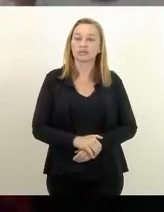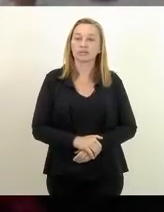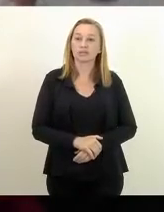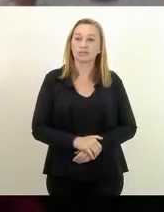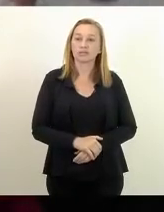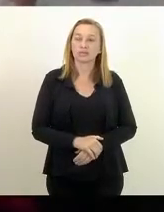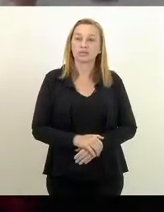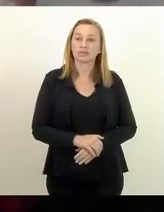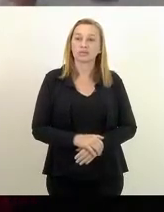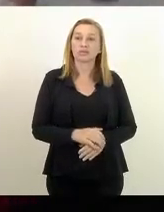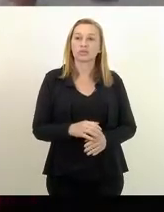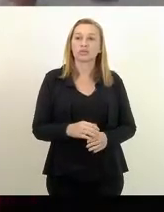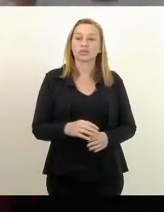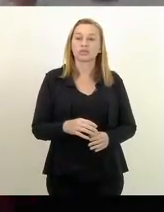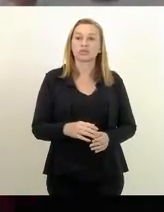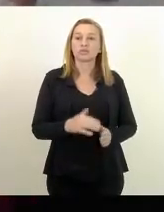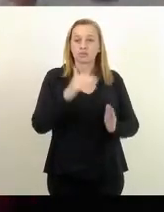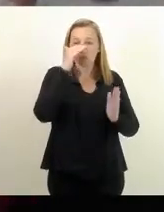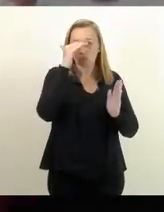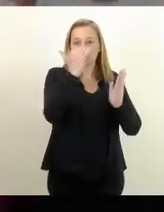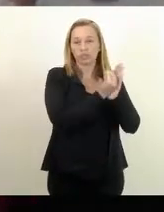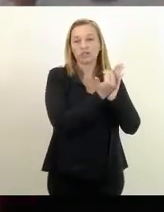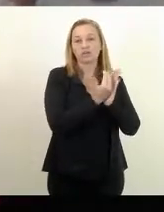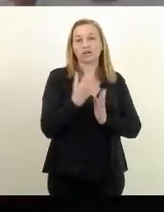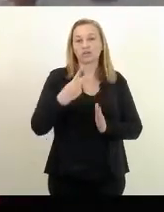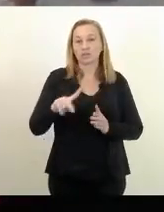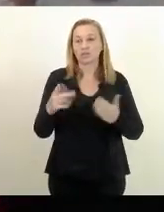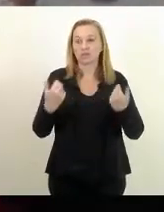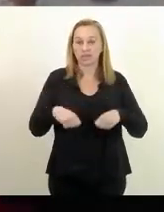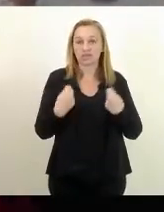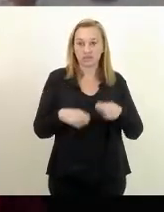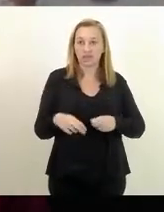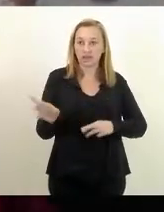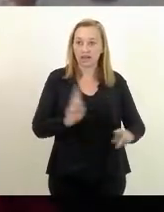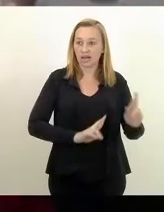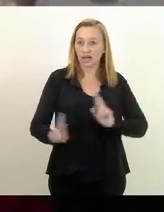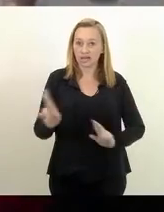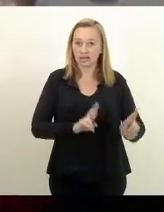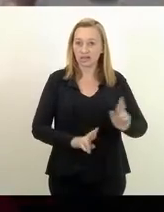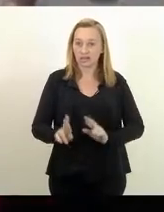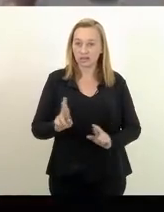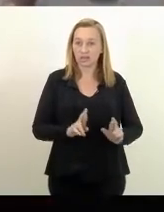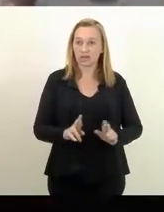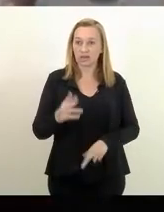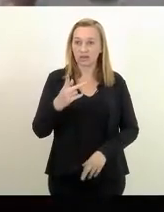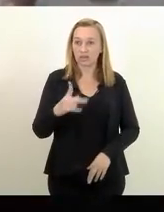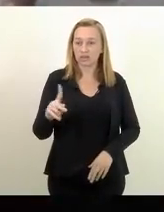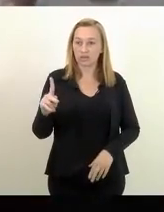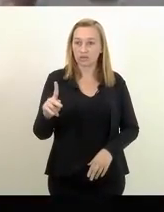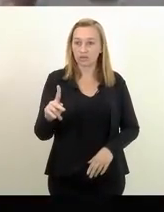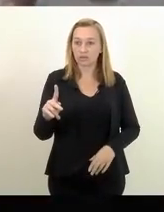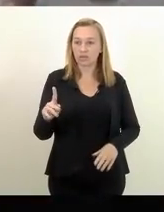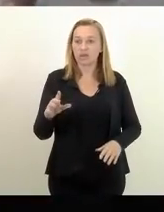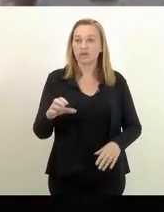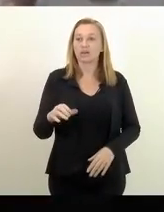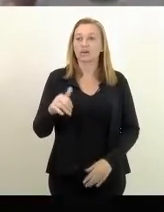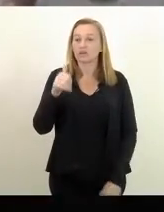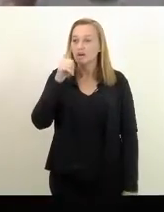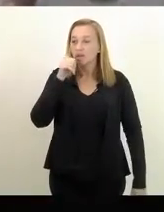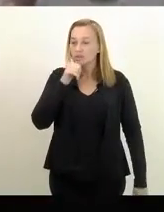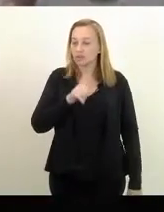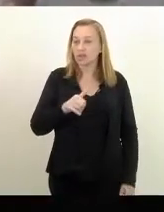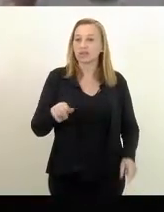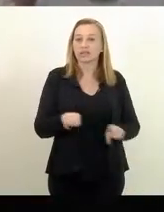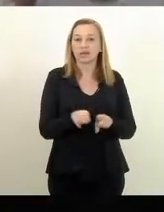cumprindo a sua responsabilidade em relação às suas cidadãs e às suas famílias. Eu acho que